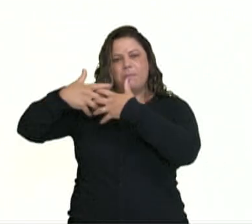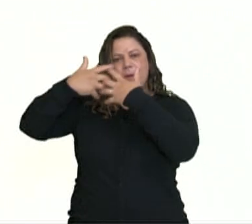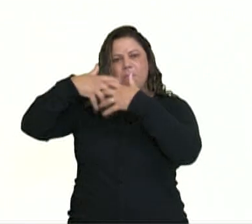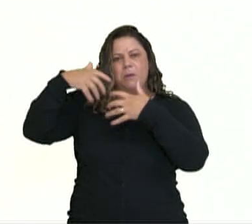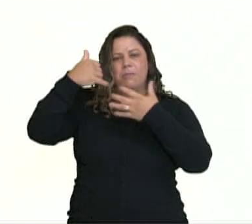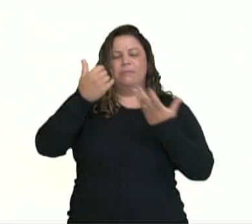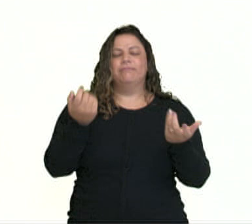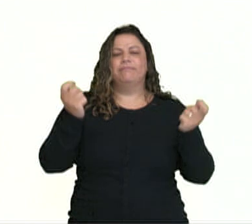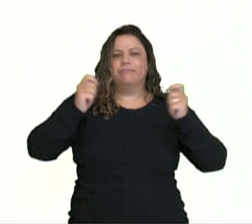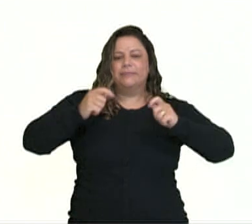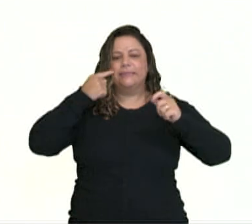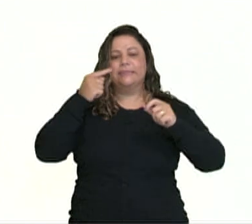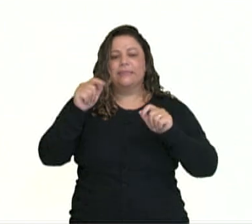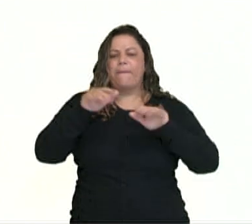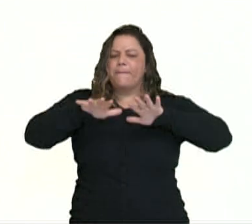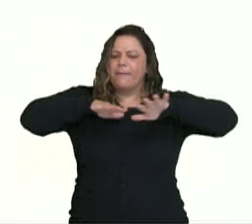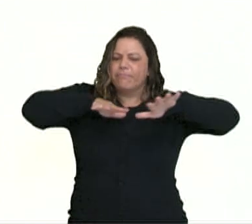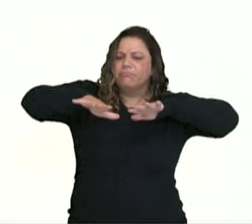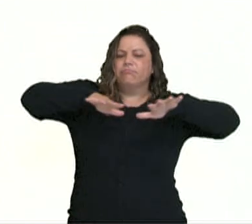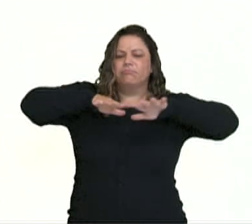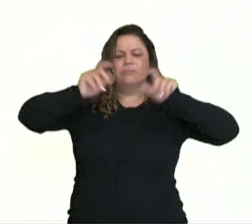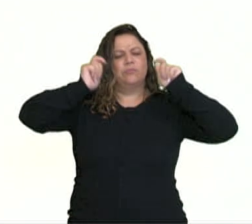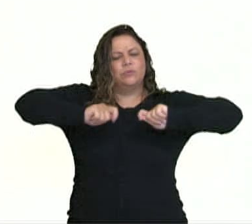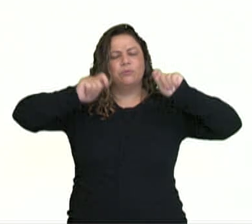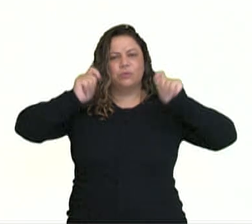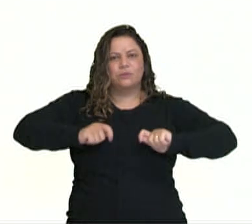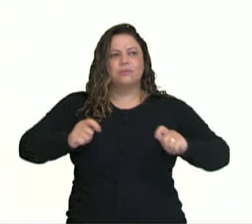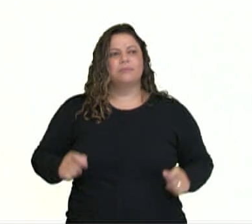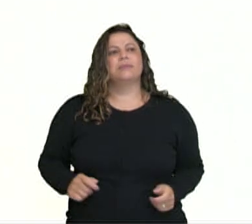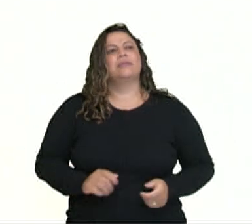possibilidade deles se movimentarem.